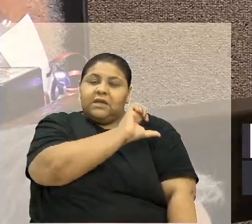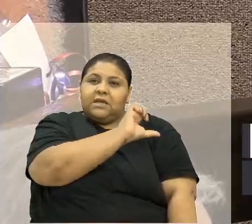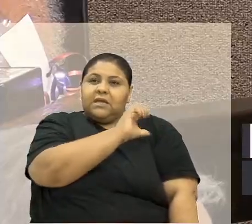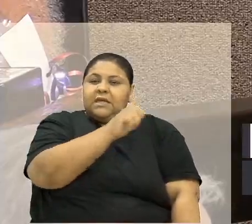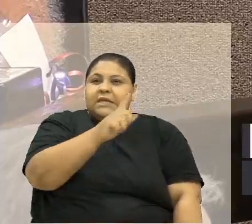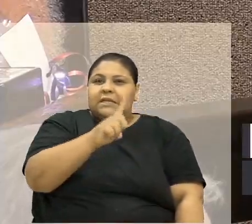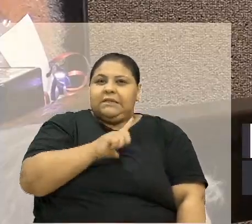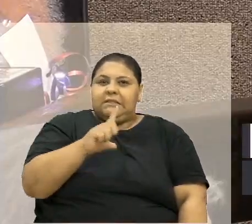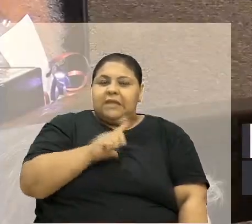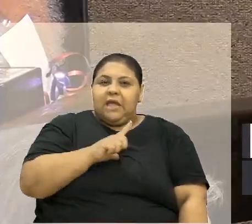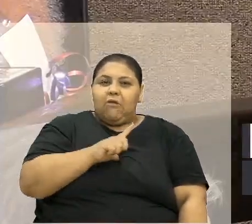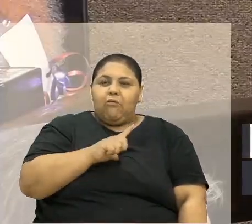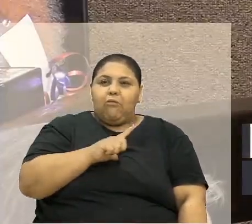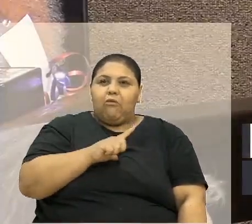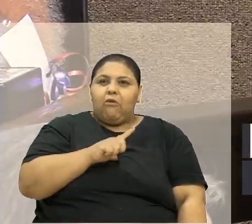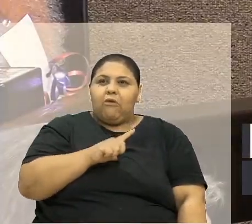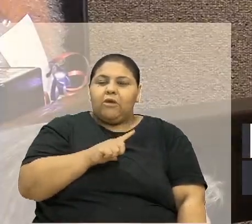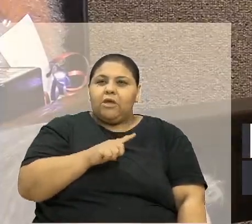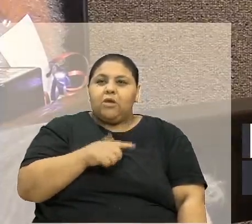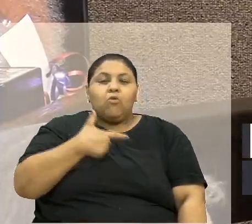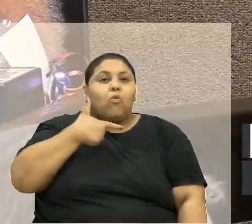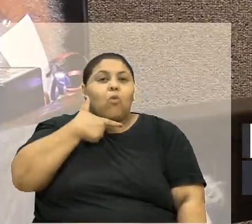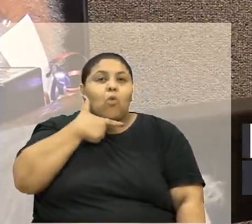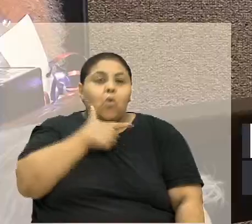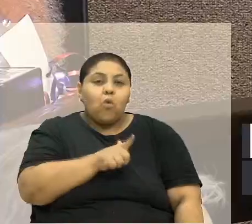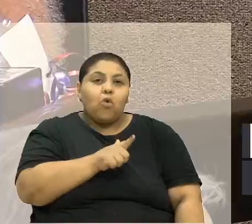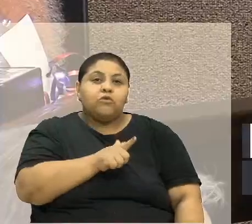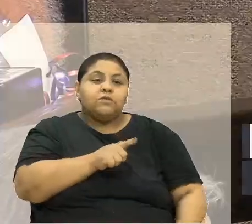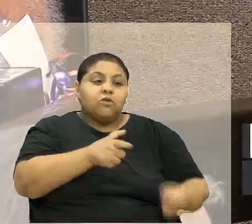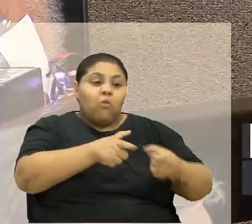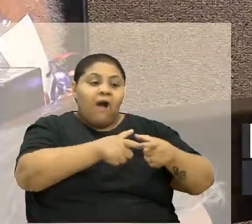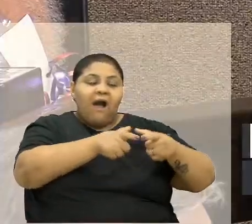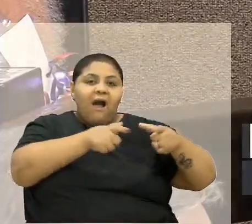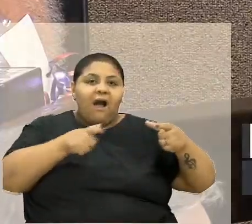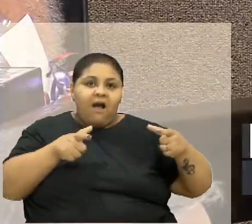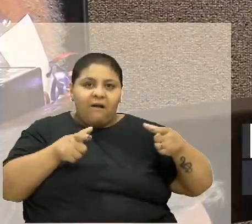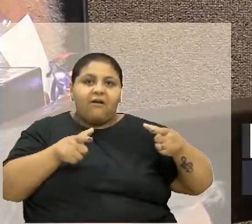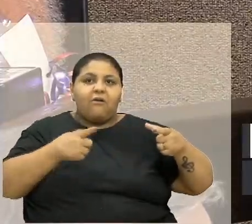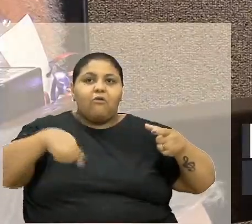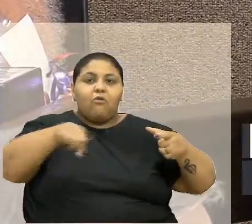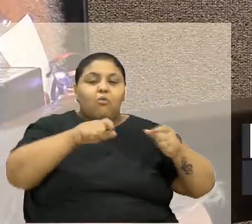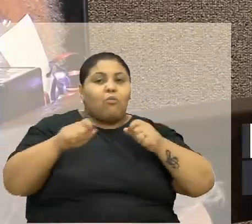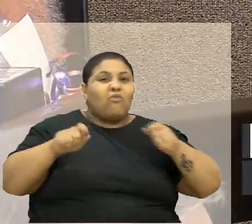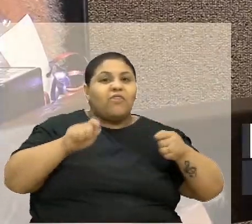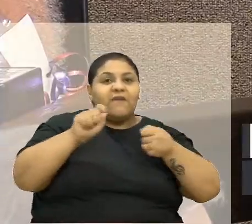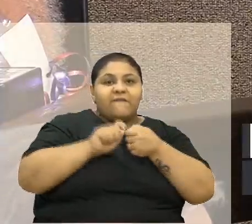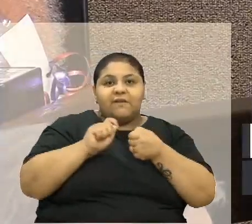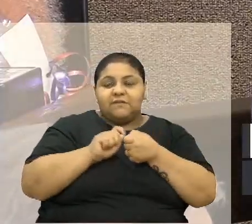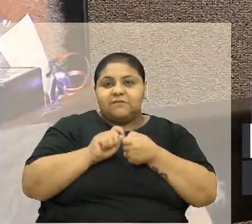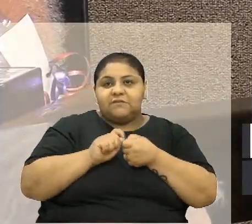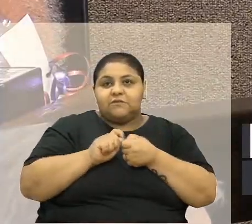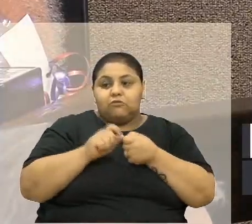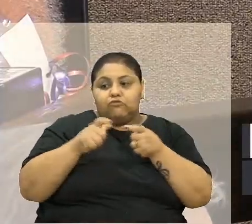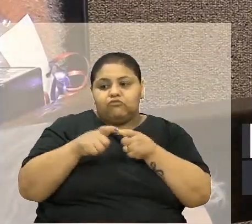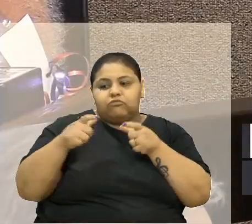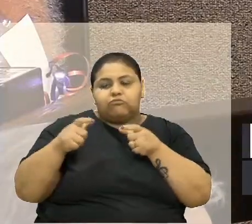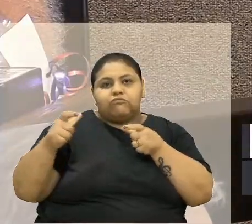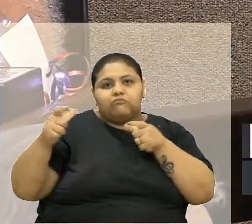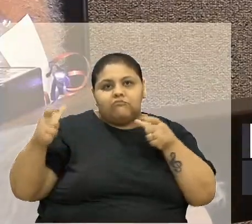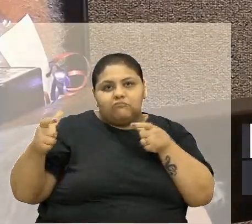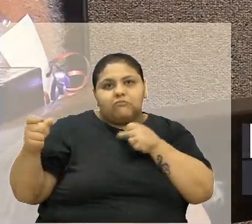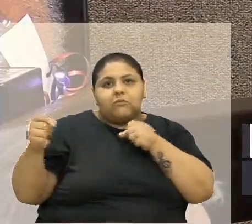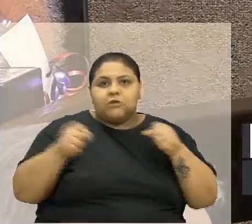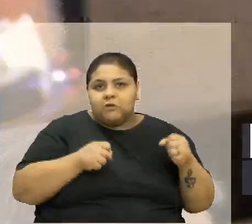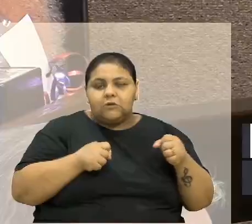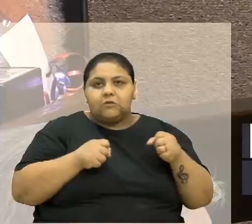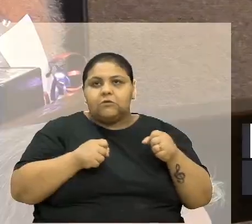que possam suportar, com que possam ser ampliadas, da gente poder fazer com que essa ampliação